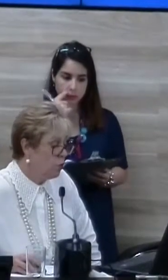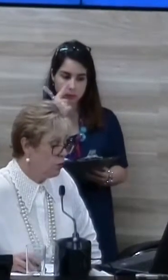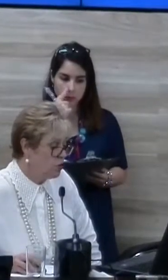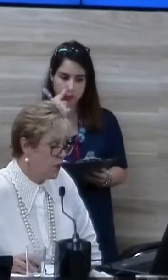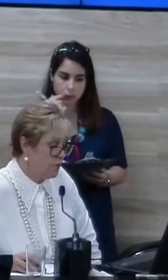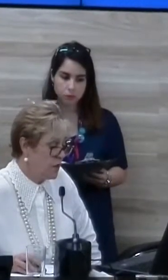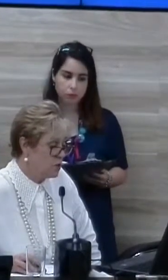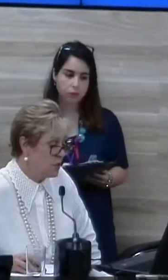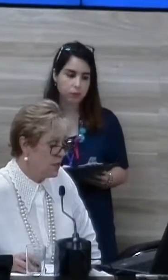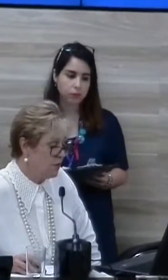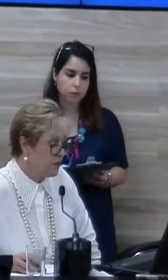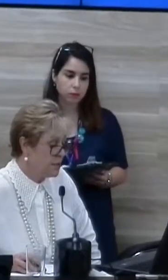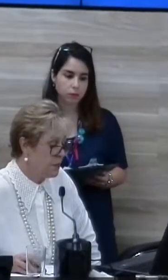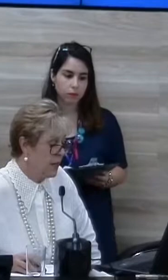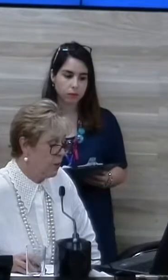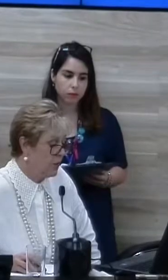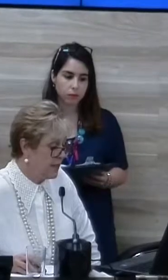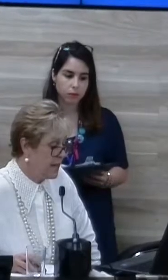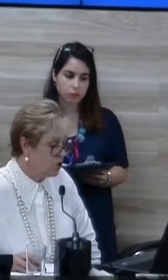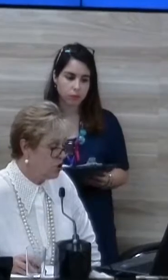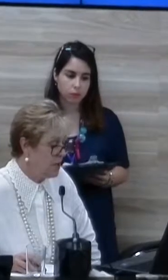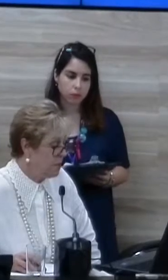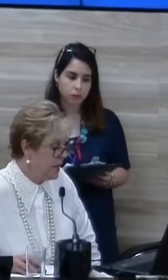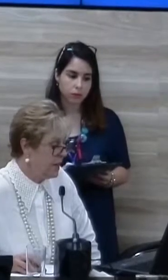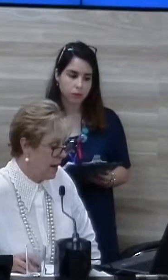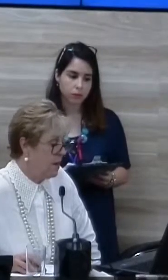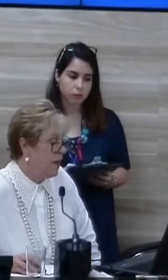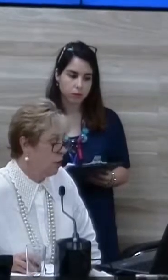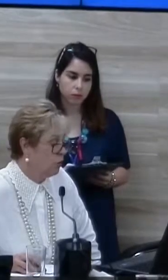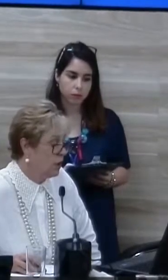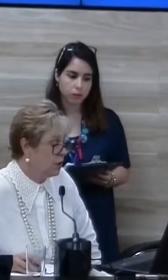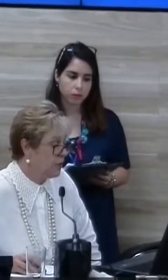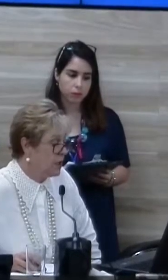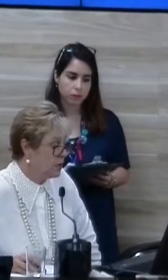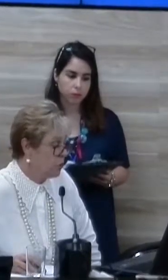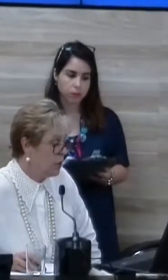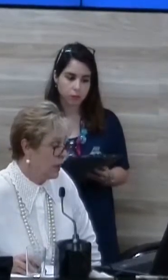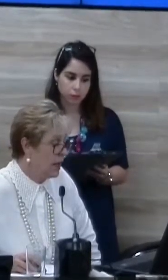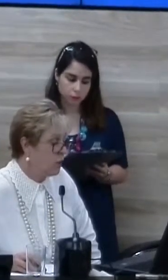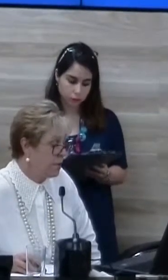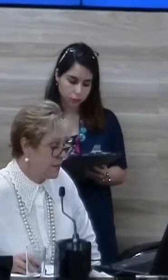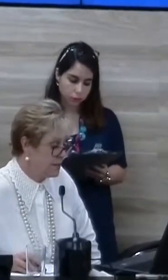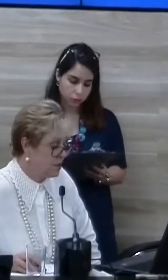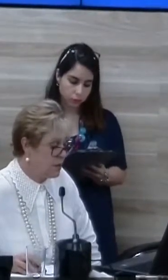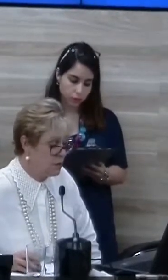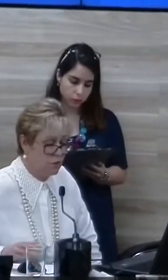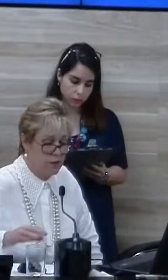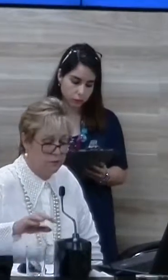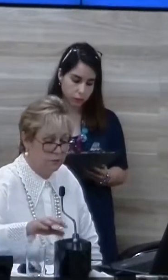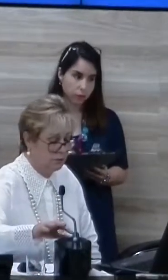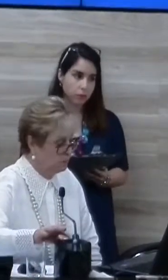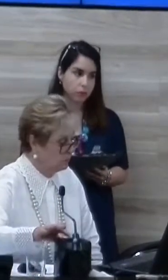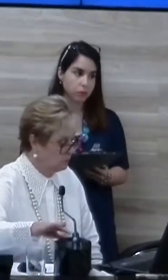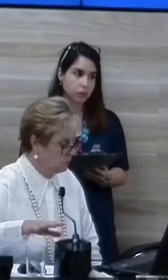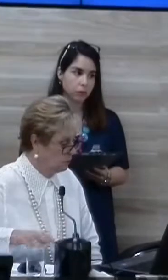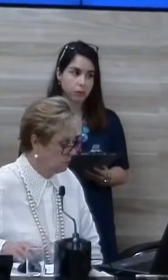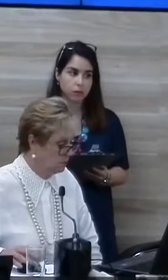do número de refeições servidas pela unidade de Limeira. Autoria do vereador Cleiton Aparecido da Silva.